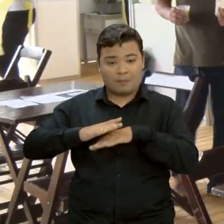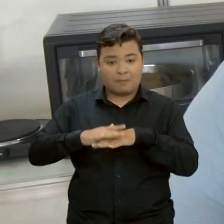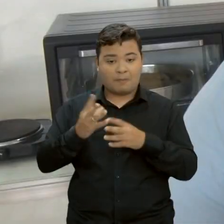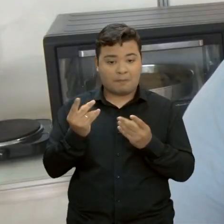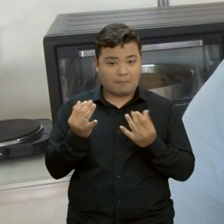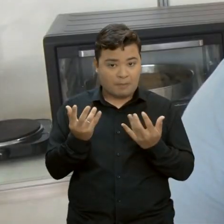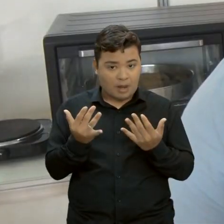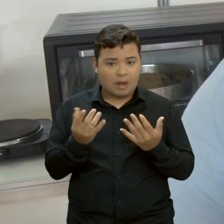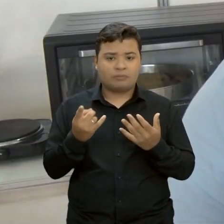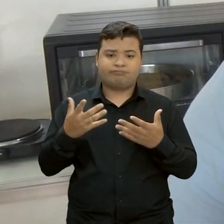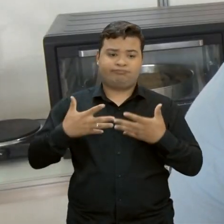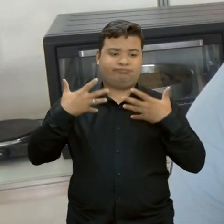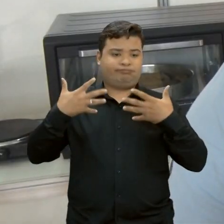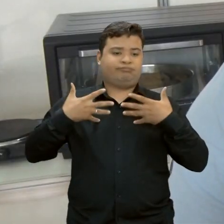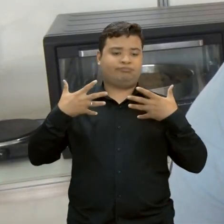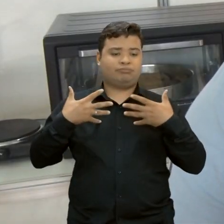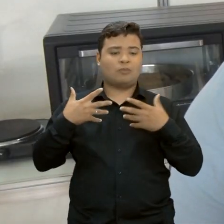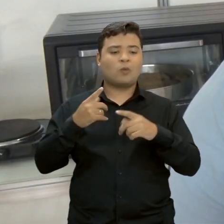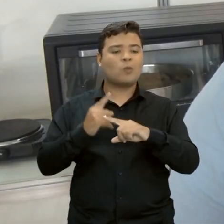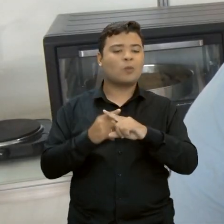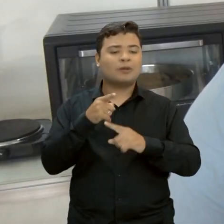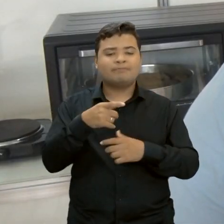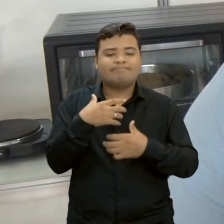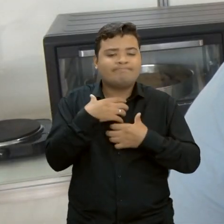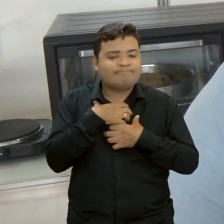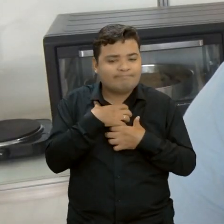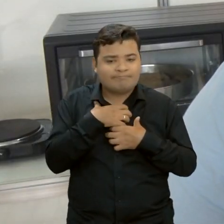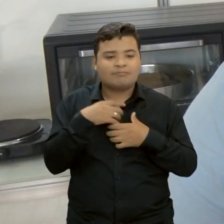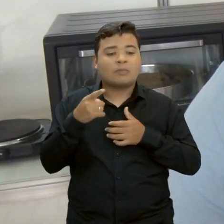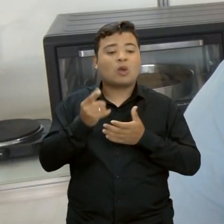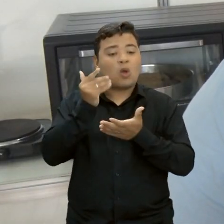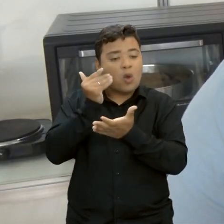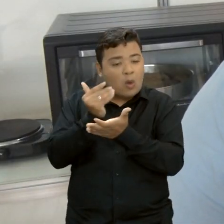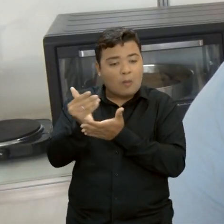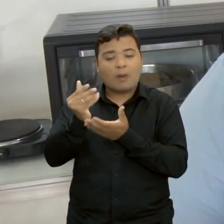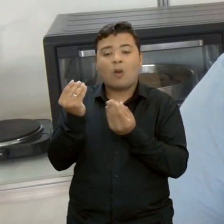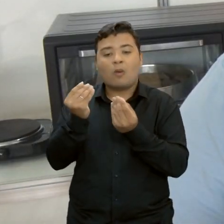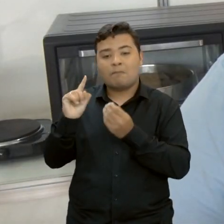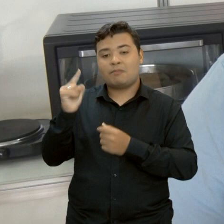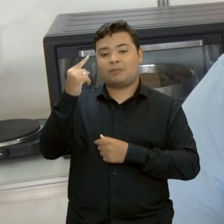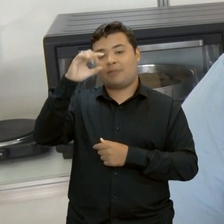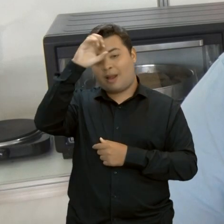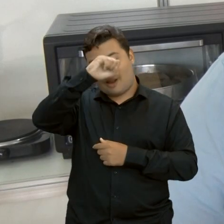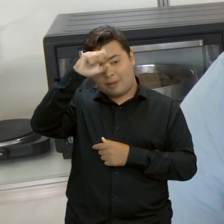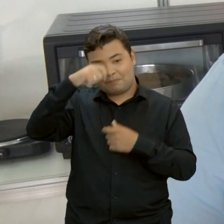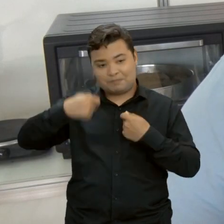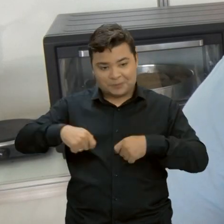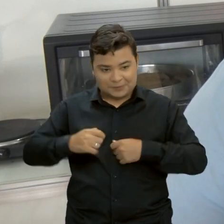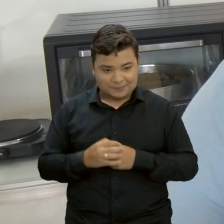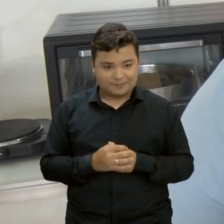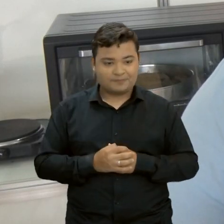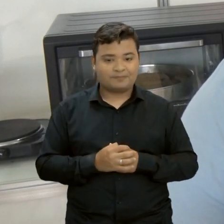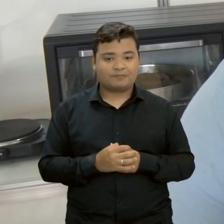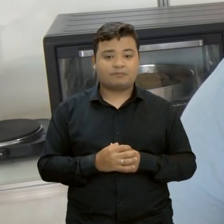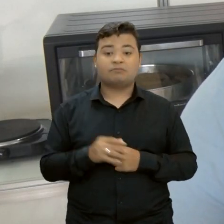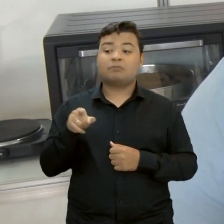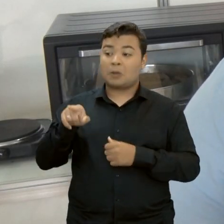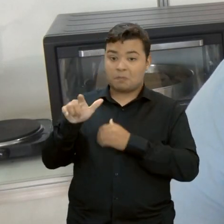incentivo. Afinal, para ela, tudo começa com o aprendizado. Ajudou a fazer